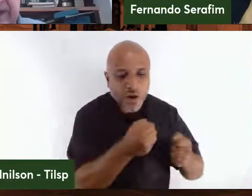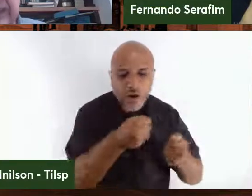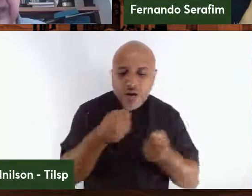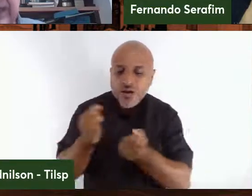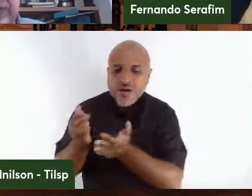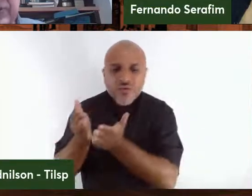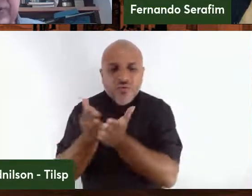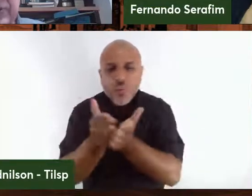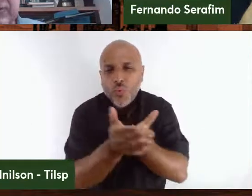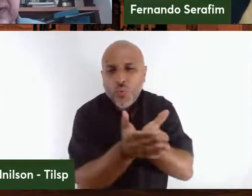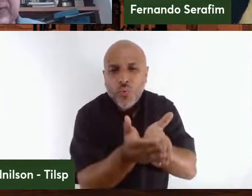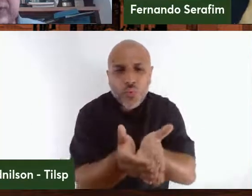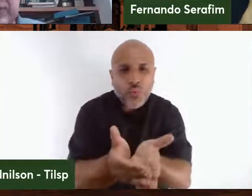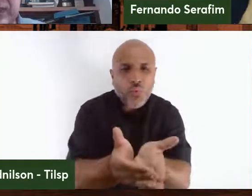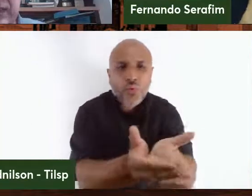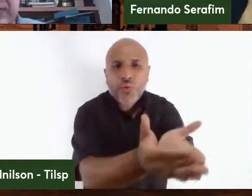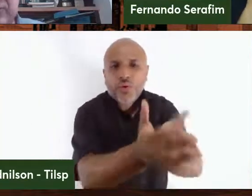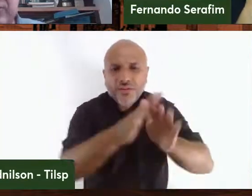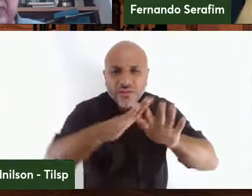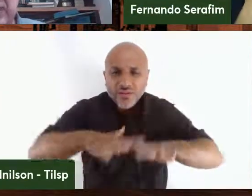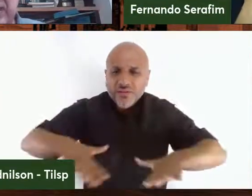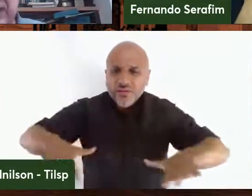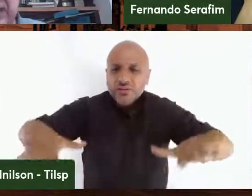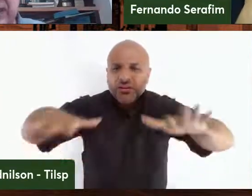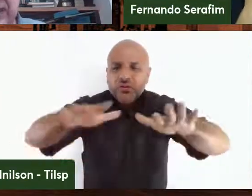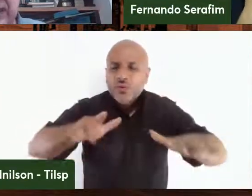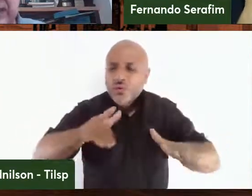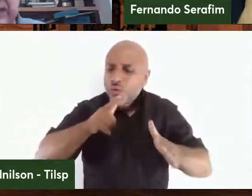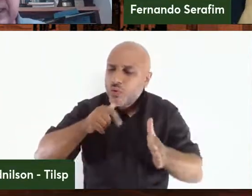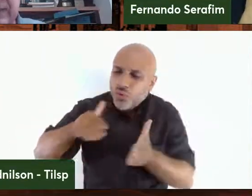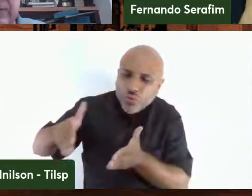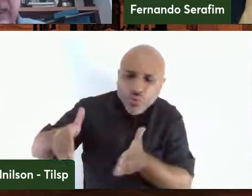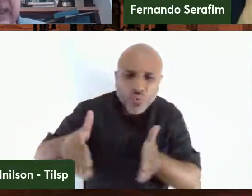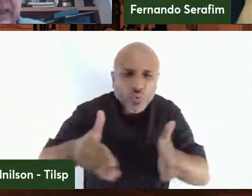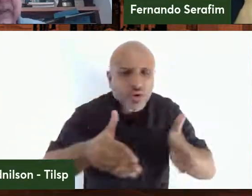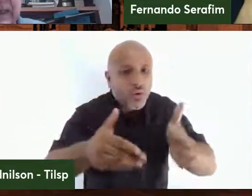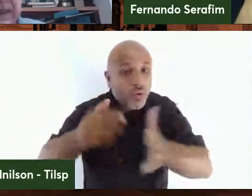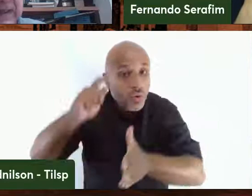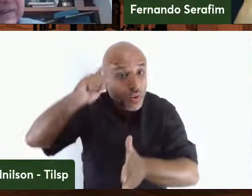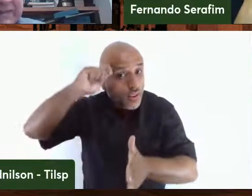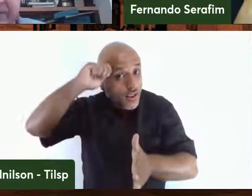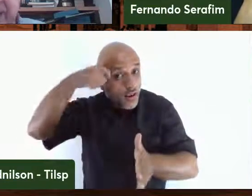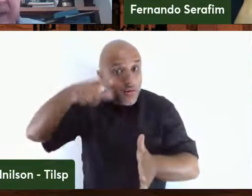do vilarejo, do Médio Rio Negro. Ela tem ali